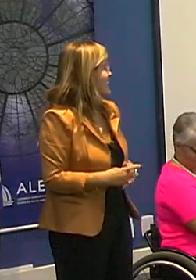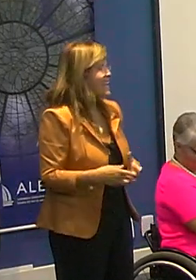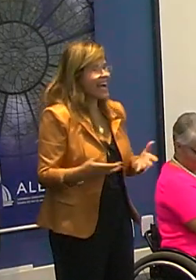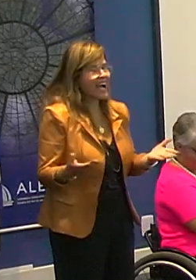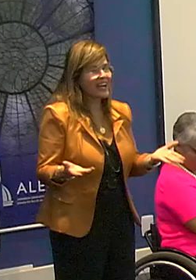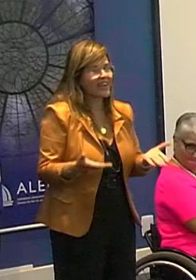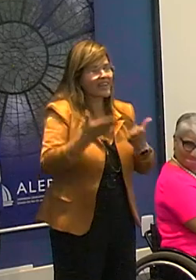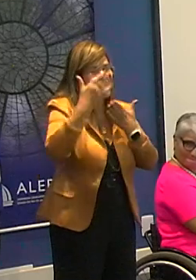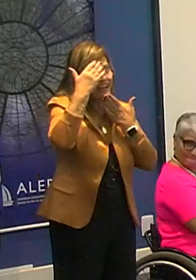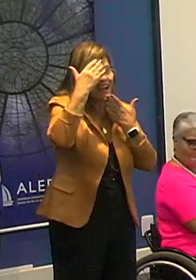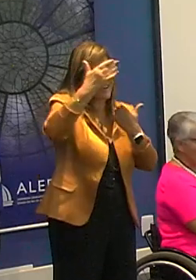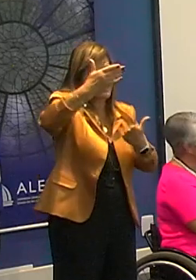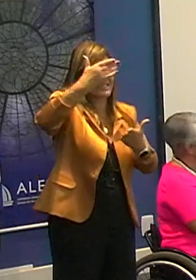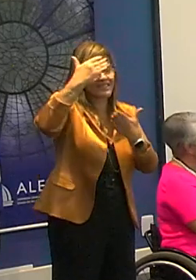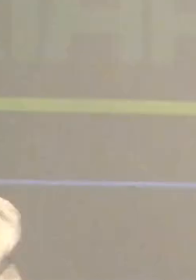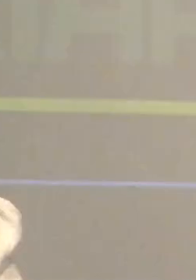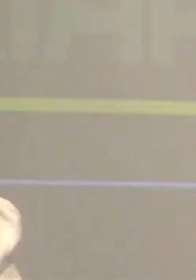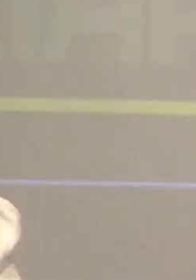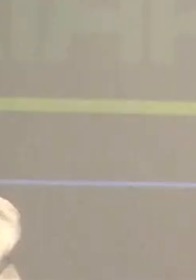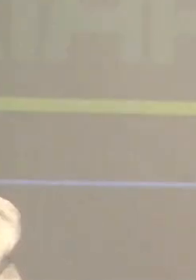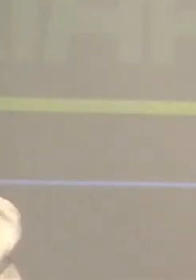agradecer também a